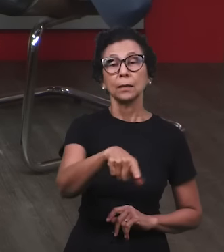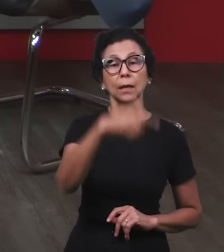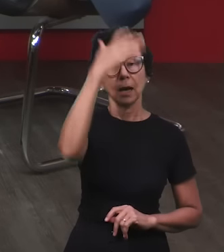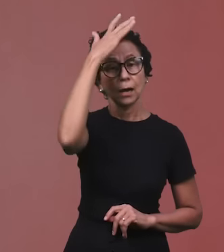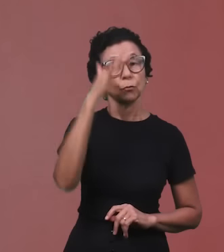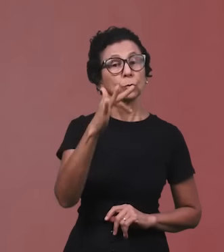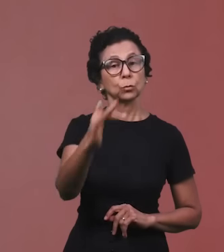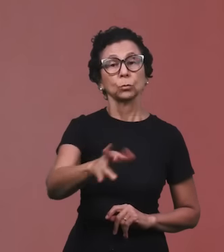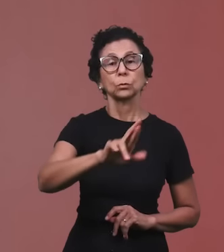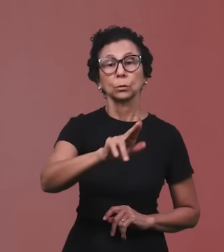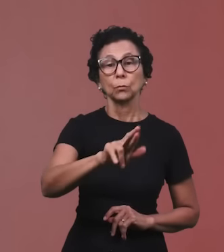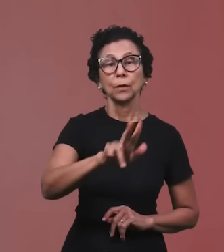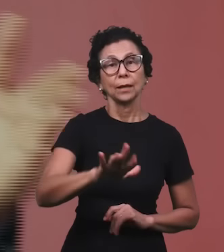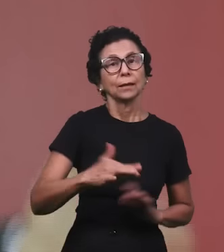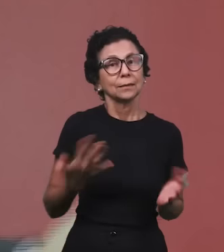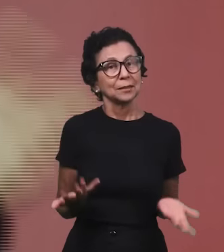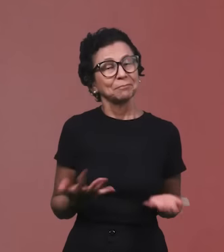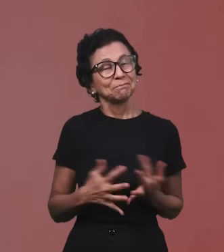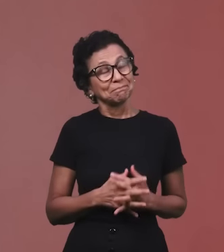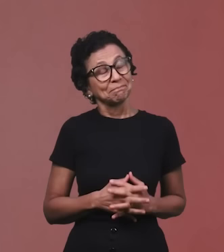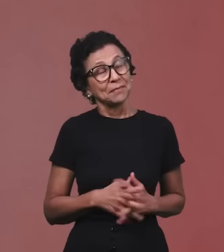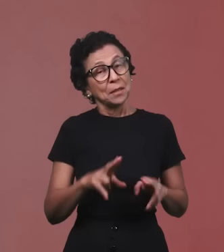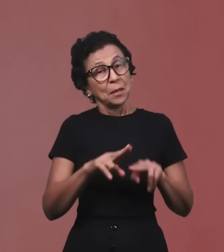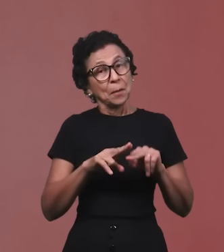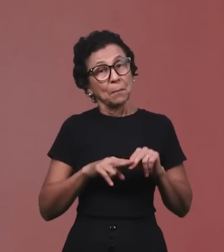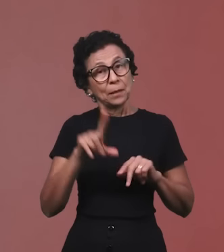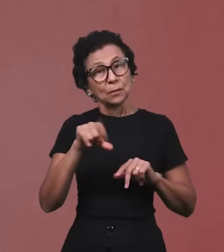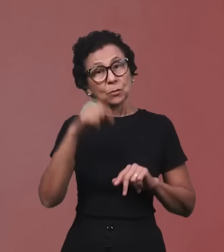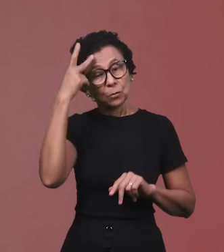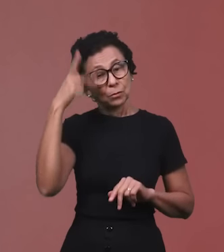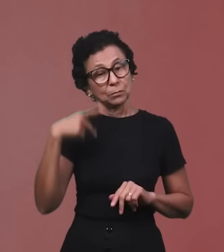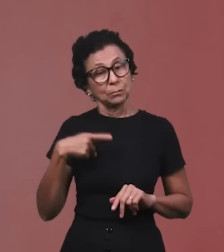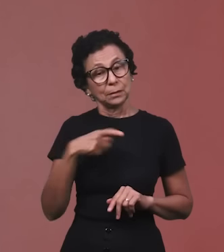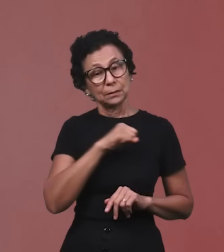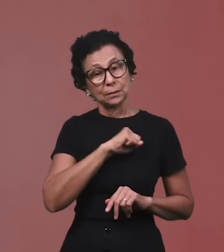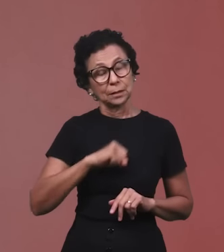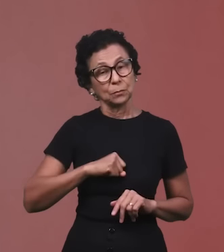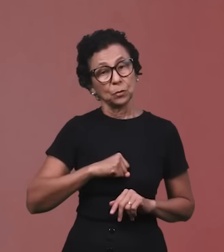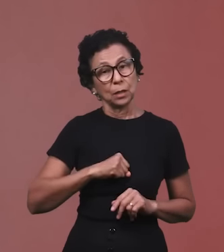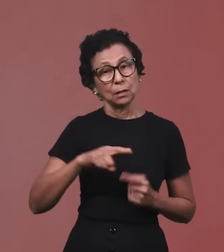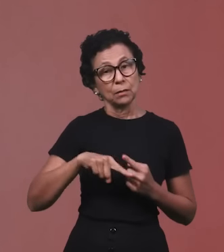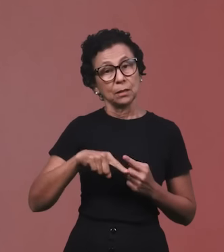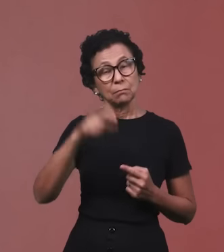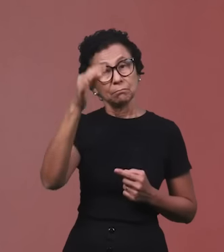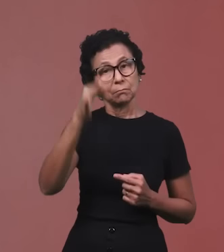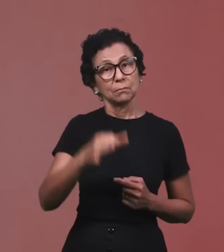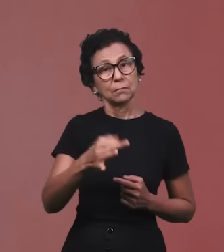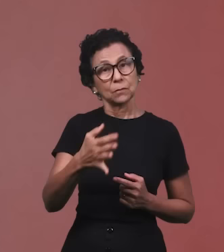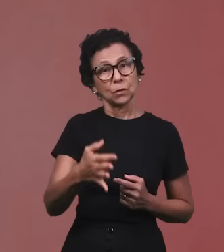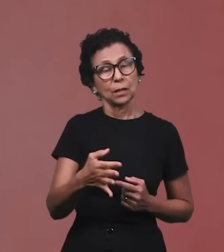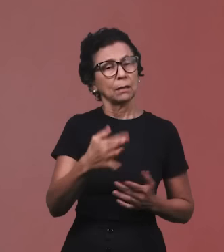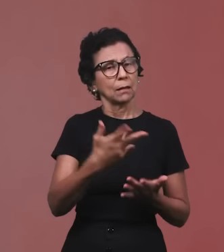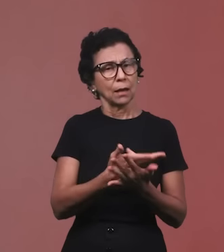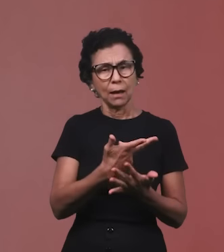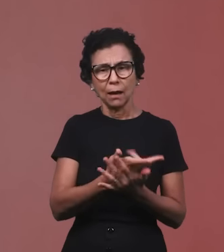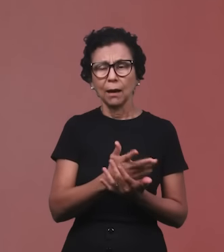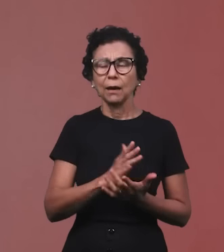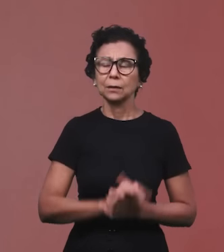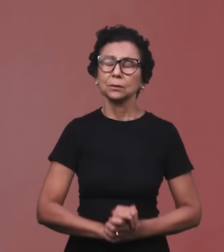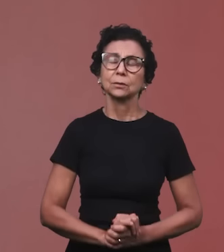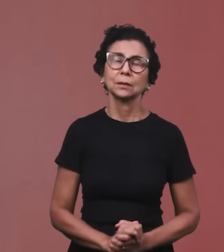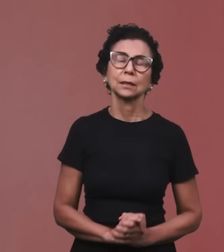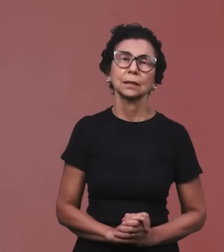Deus, se a escolha fosse... É lógico que a obra é do Senhor, no final o Senhor acertava tudo. Ou, hipoteticamente, se o Senhor deixasse ficar